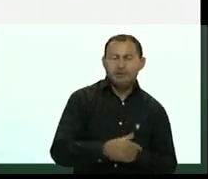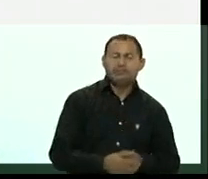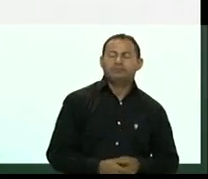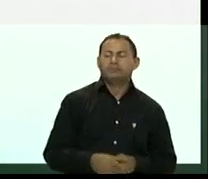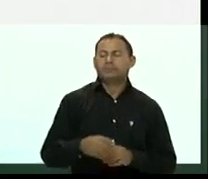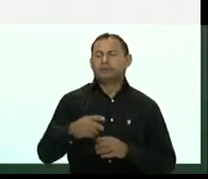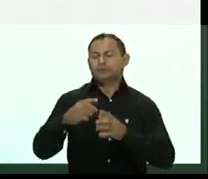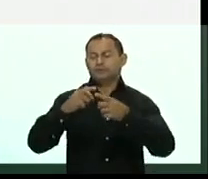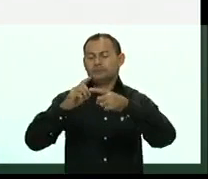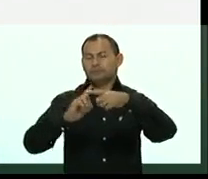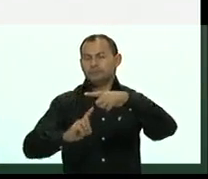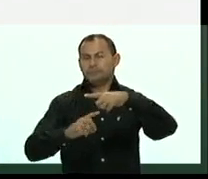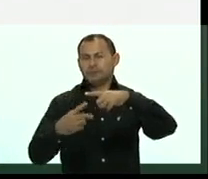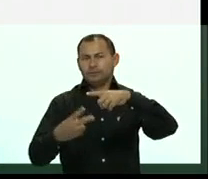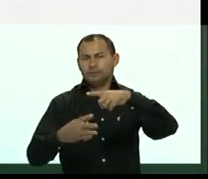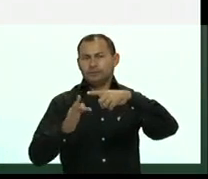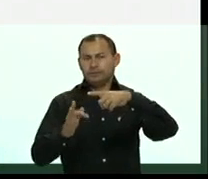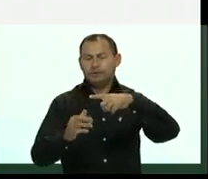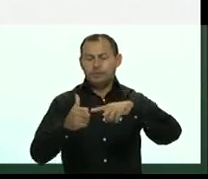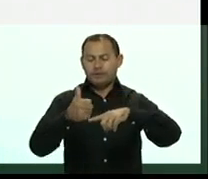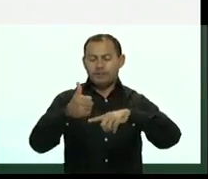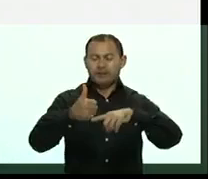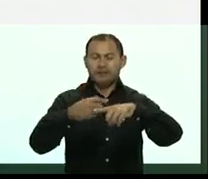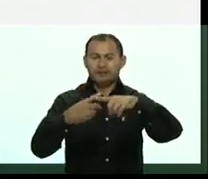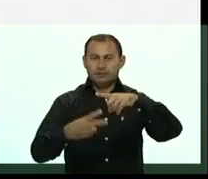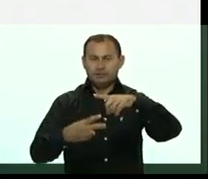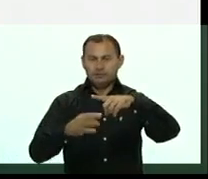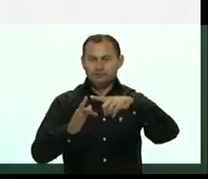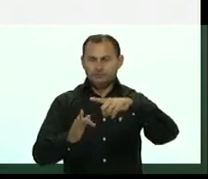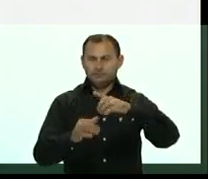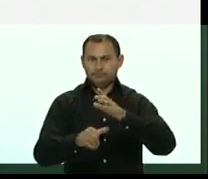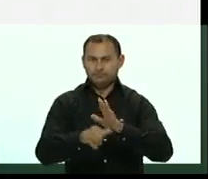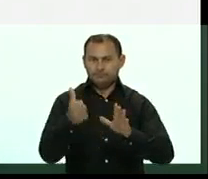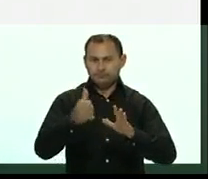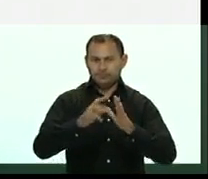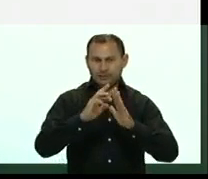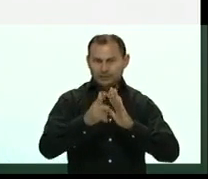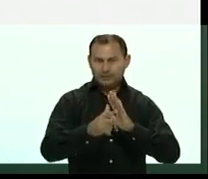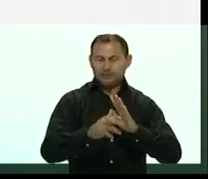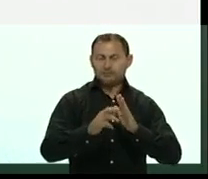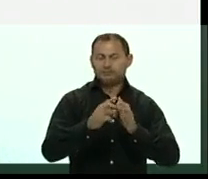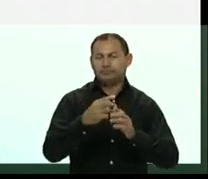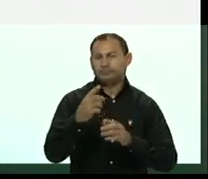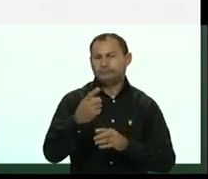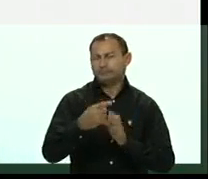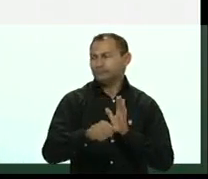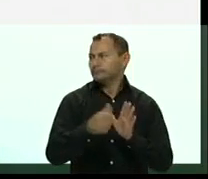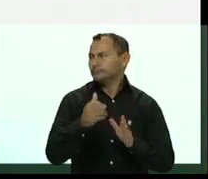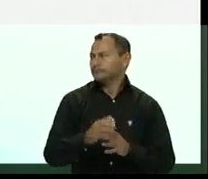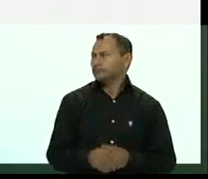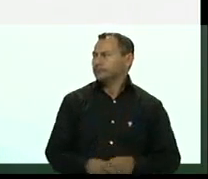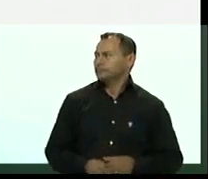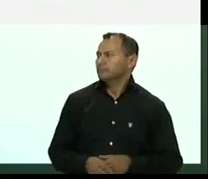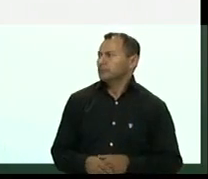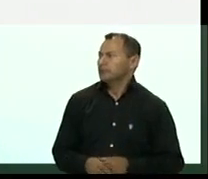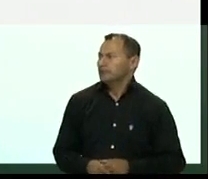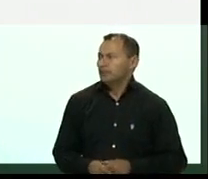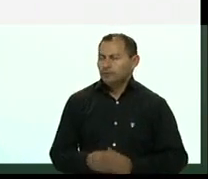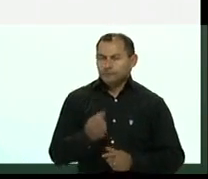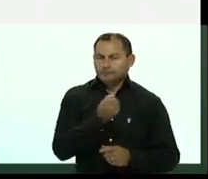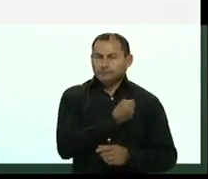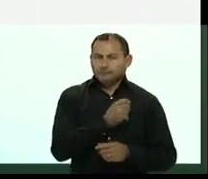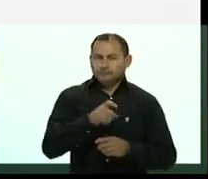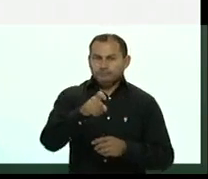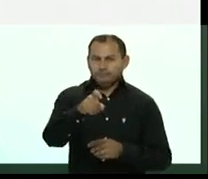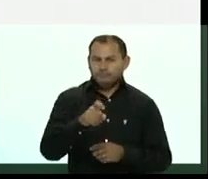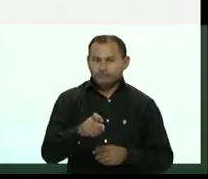eu tenho a segunda função? A derivada da primeira função é essa função que está aqui em cima no numerador, que é x